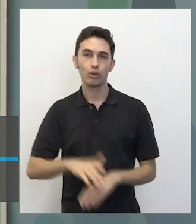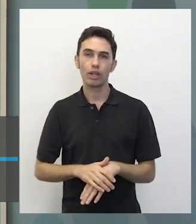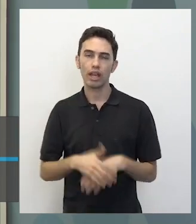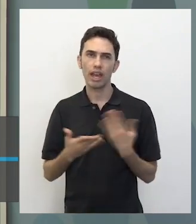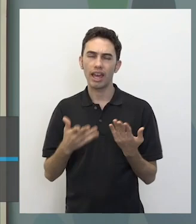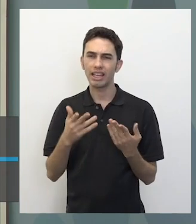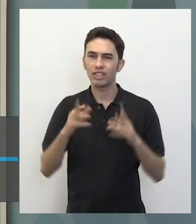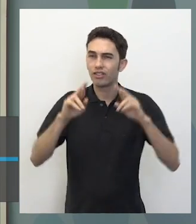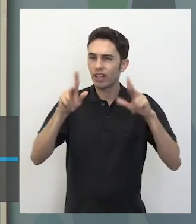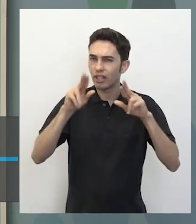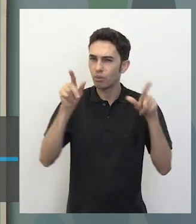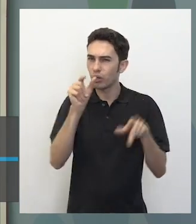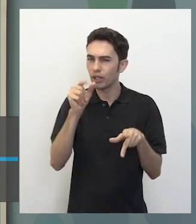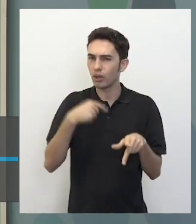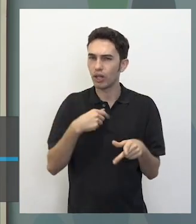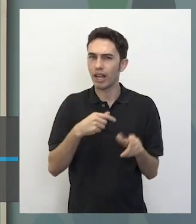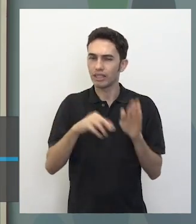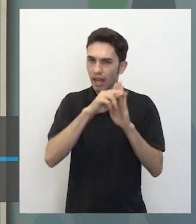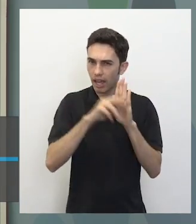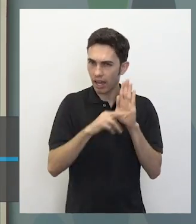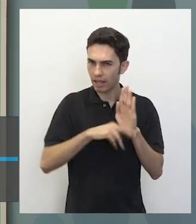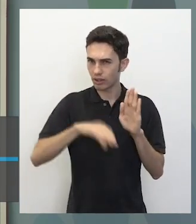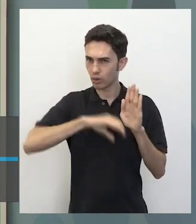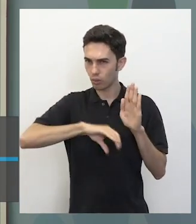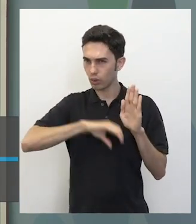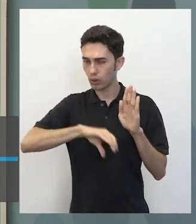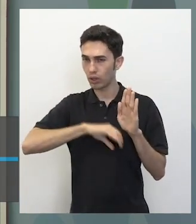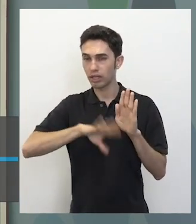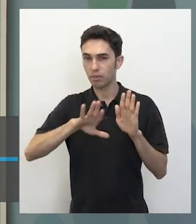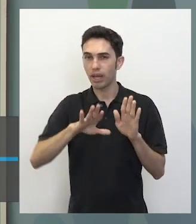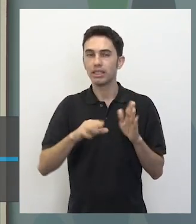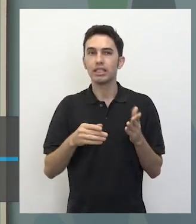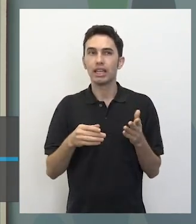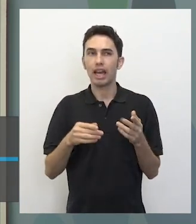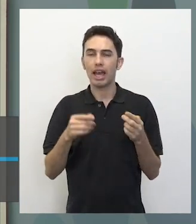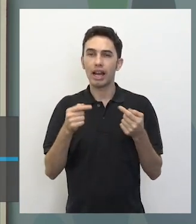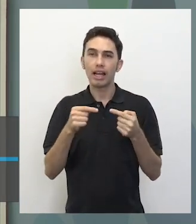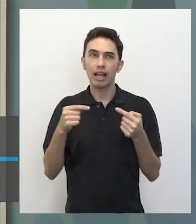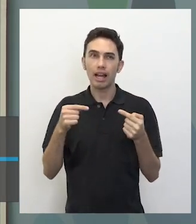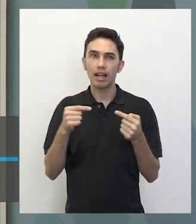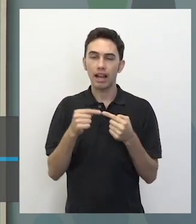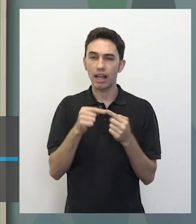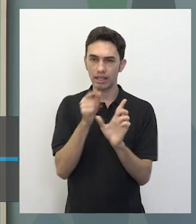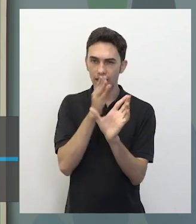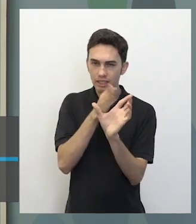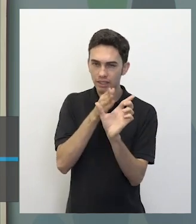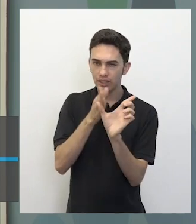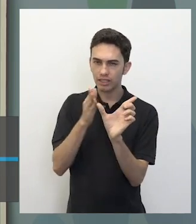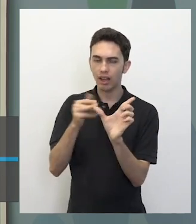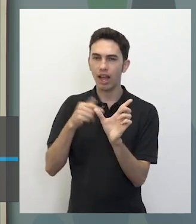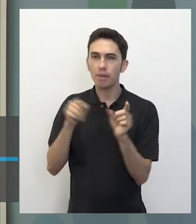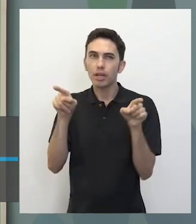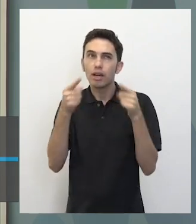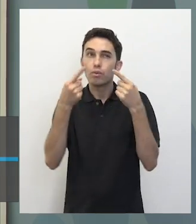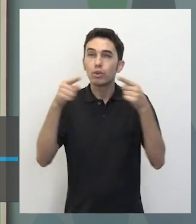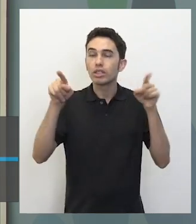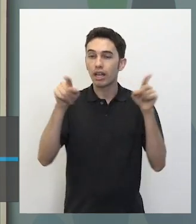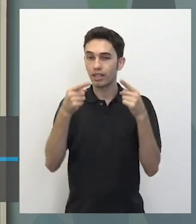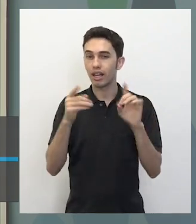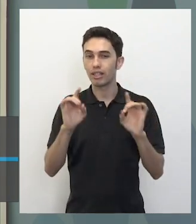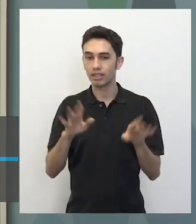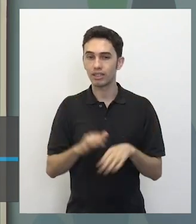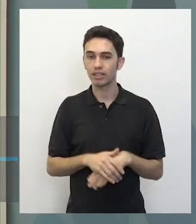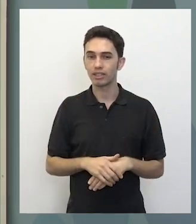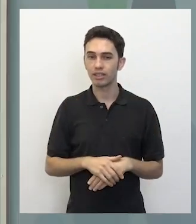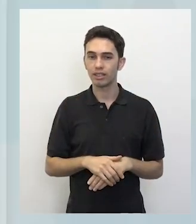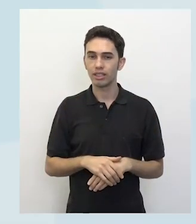portuguesa, de divisão de sílabas. É como se fosse uma divisão de sílabas, só que ela dá uma musicalidade. Olha, lá vai eu fazer aqui. Só por